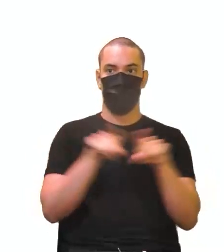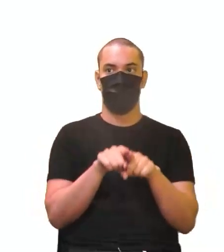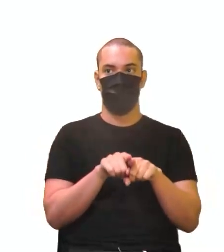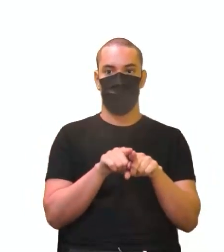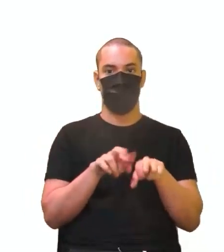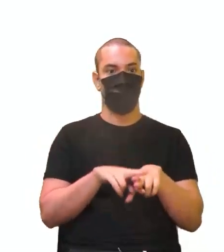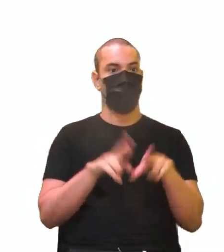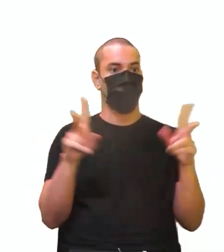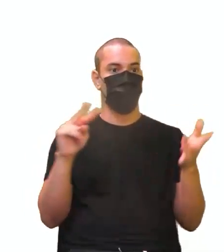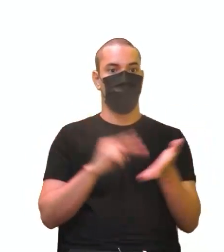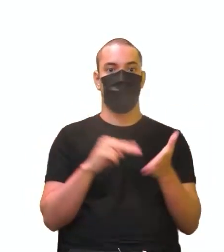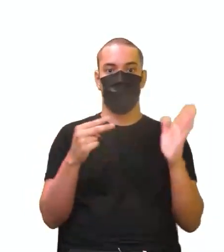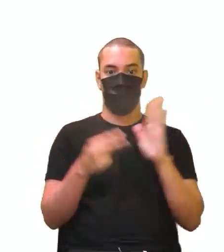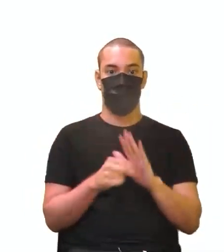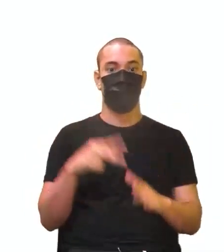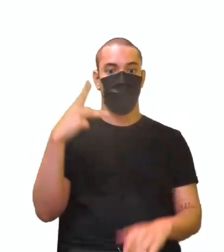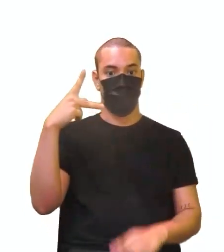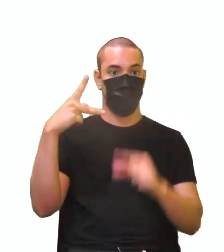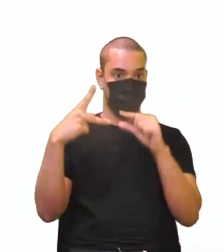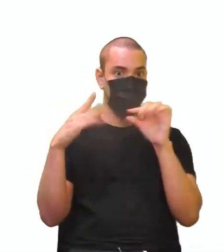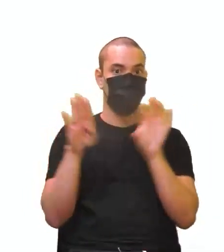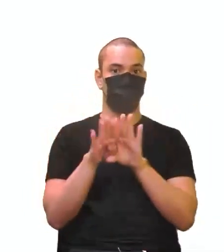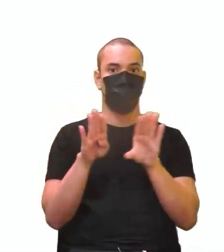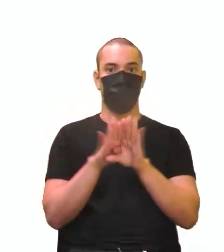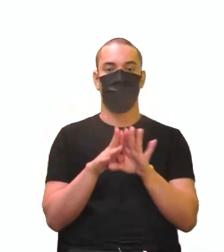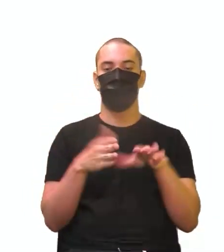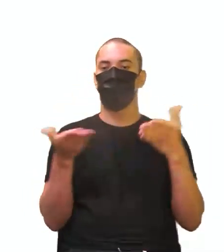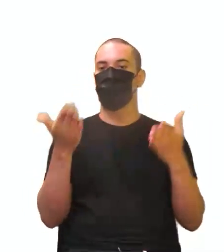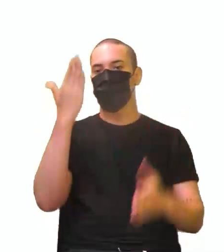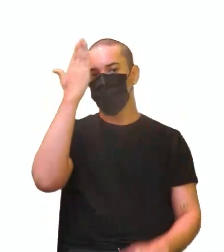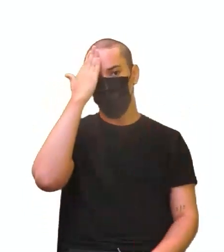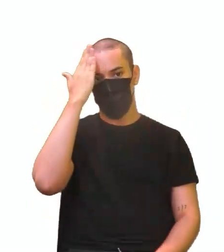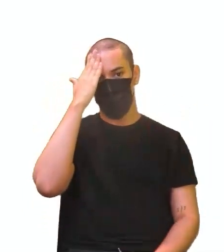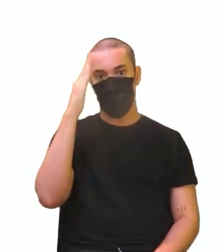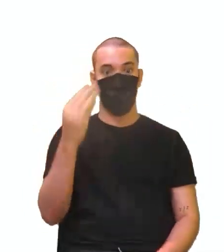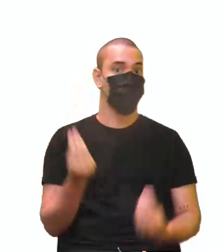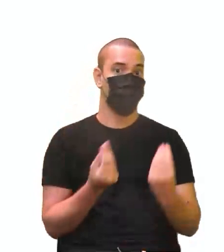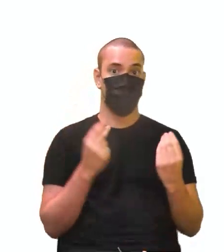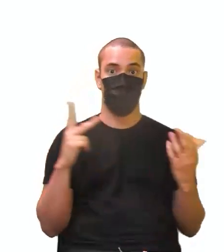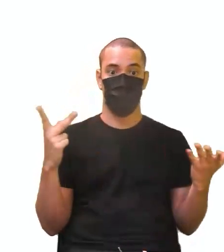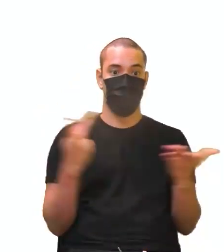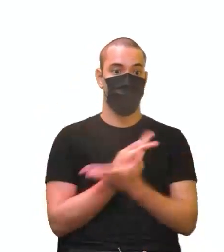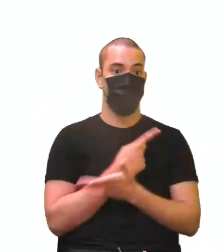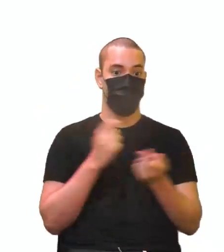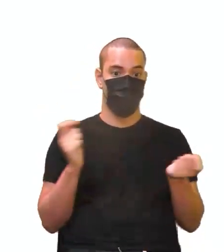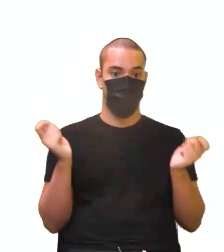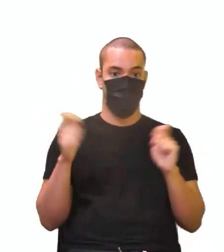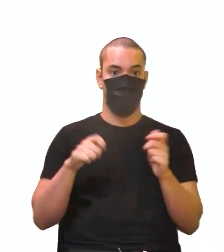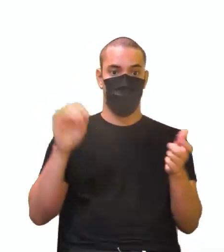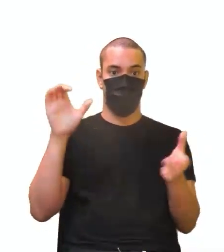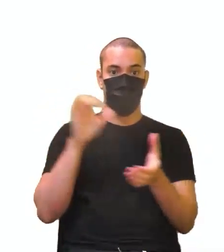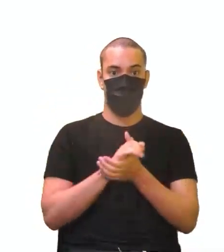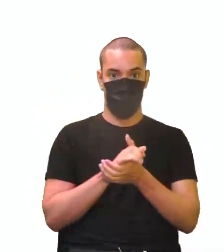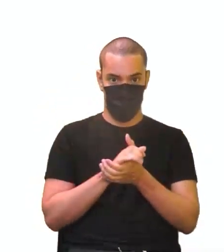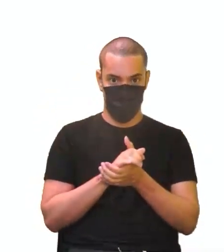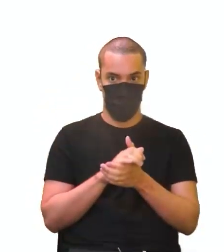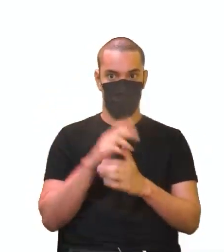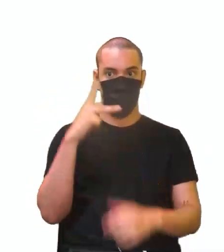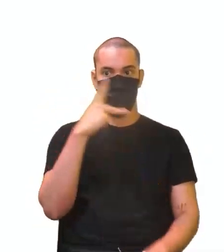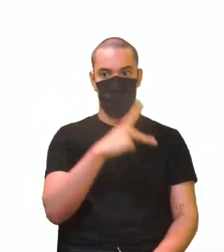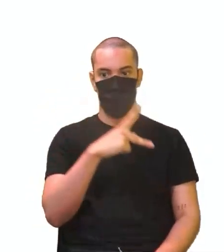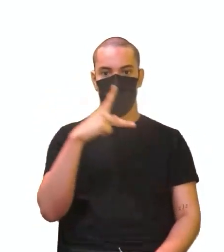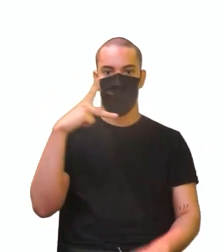mãe também tem um genzinho pezinho, tá? Agora eu quero saber a probabilidade desse casal aqui,